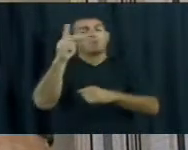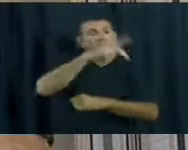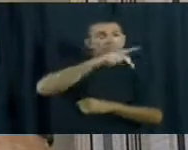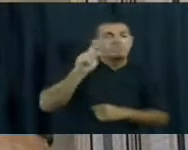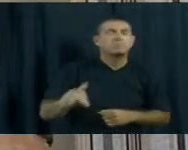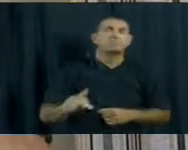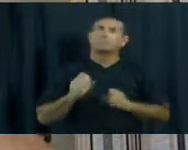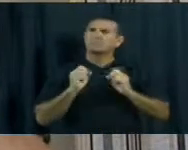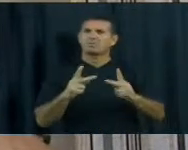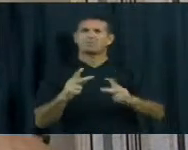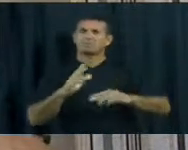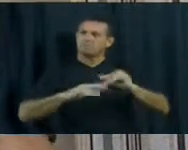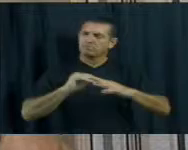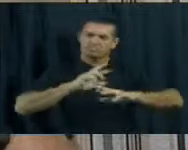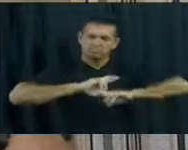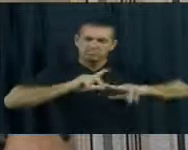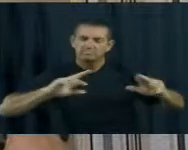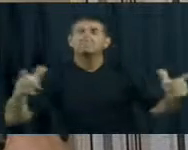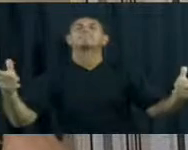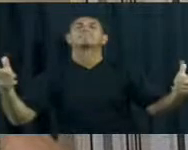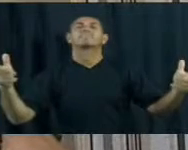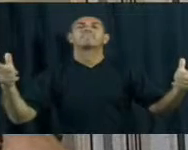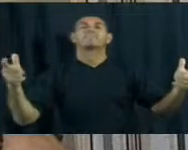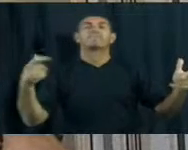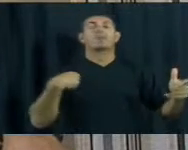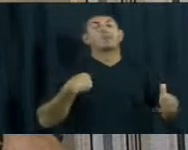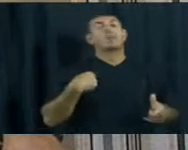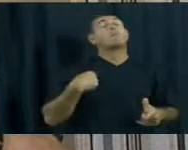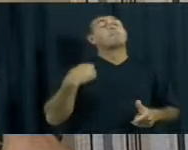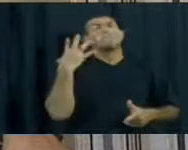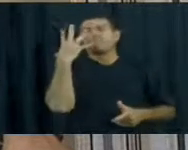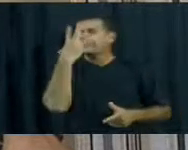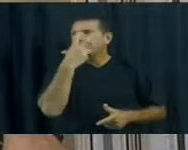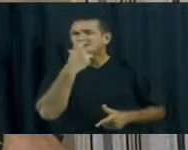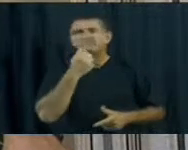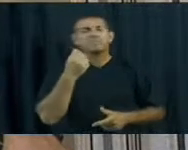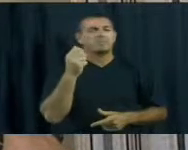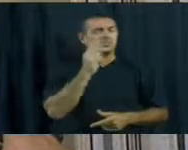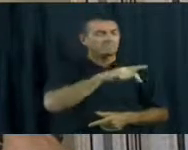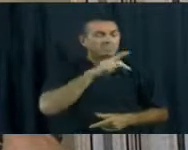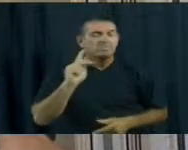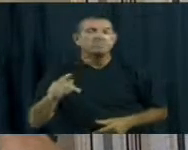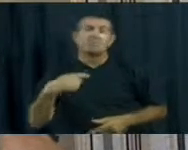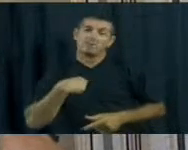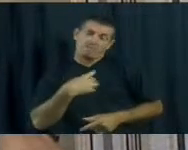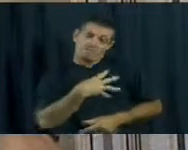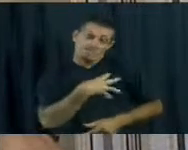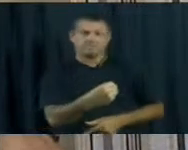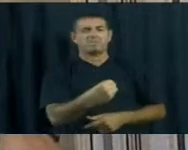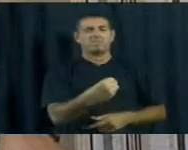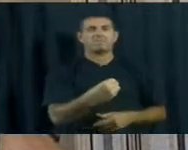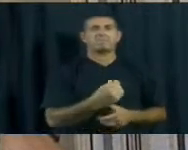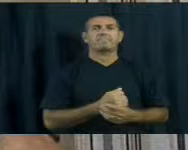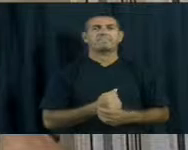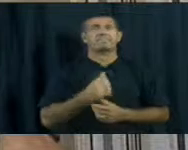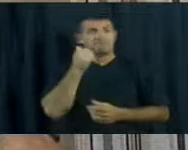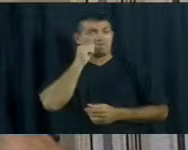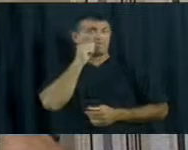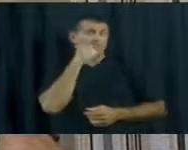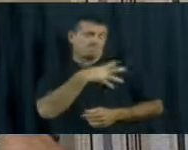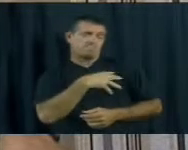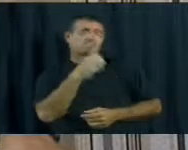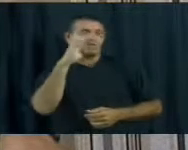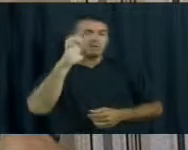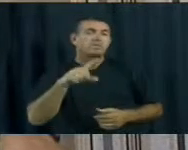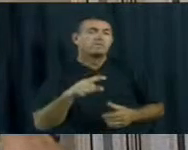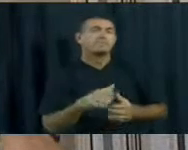professora, né? Que é uma profissão que eu também acho nobre demais, sou filho de uma professora. Eu digo para todo mundo